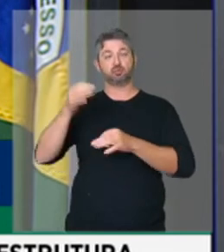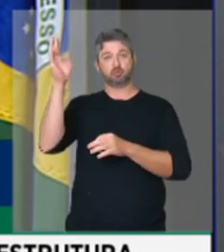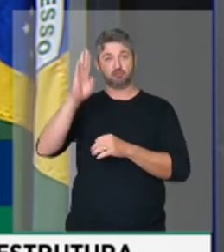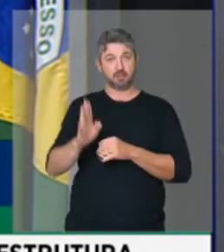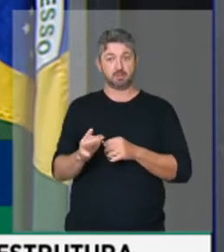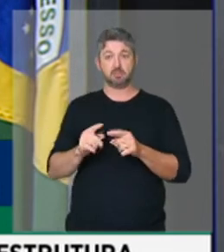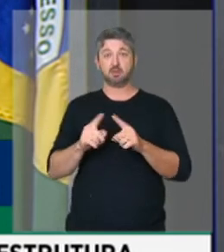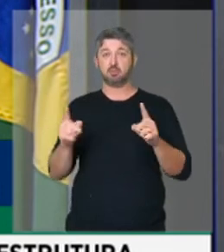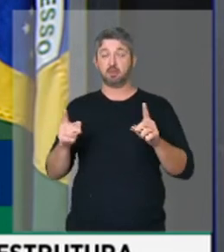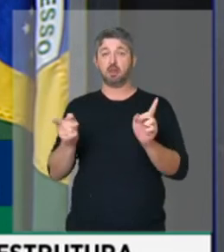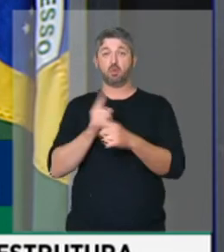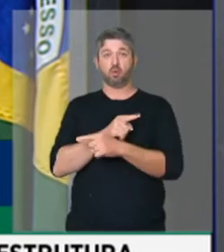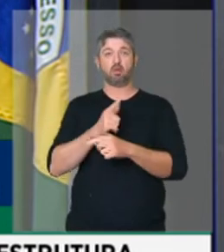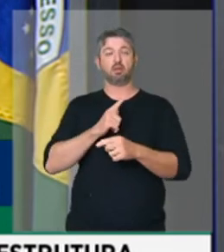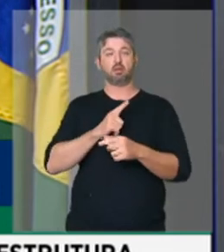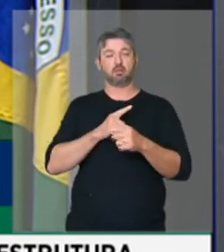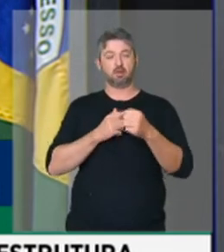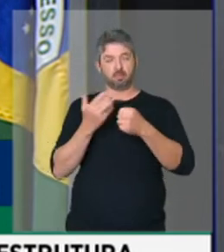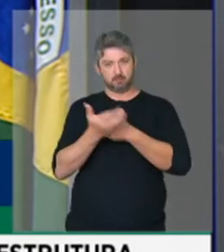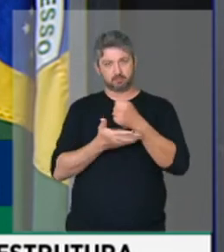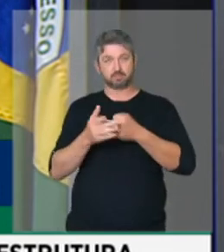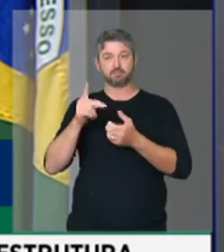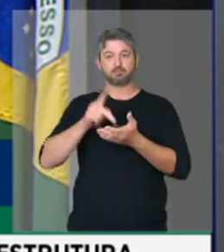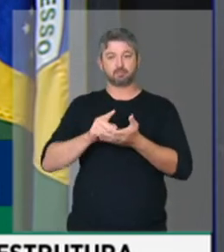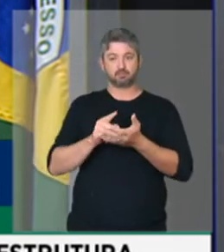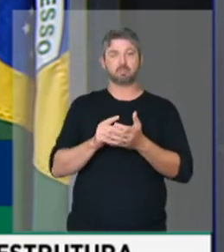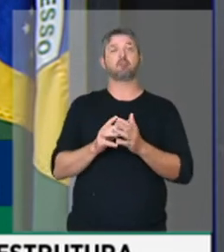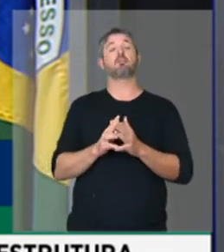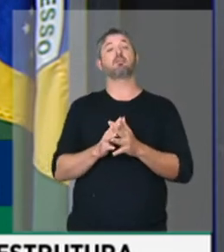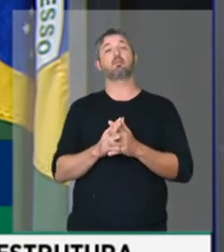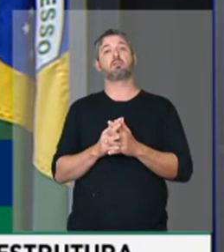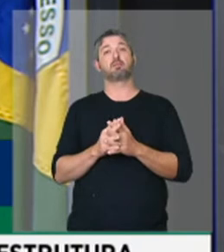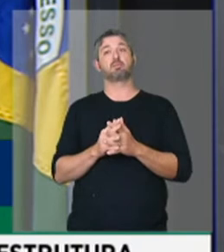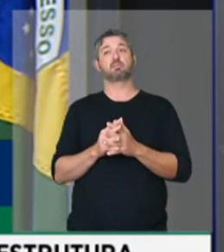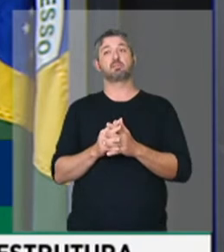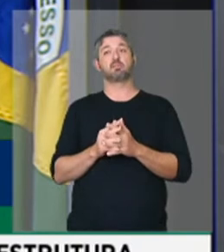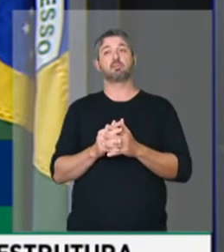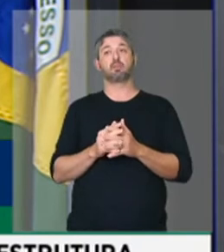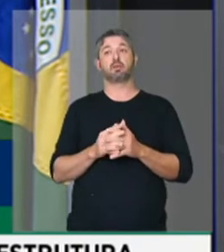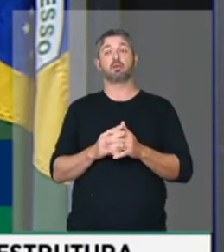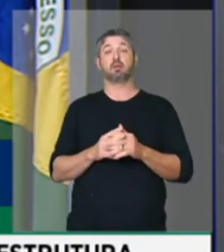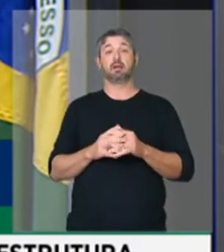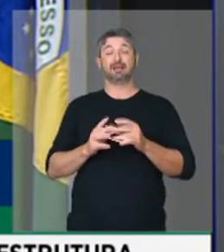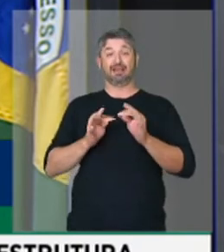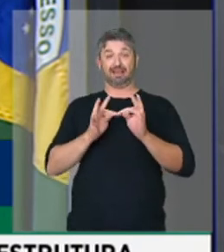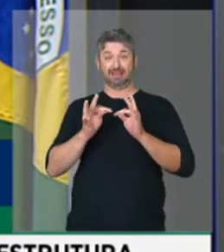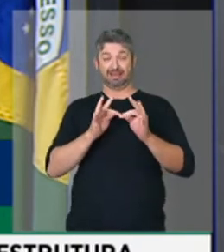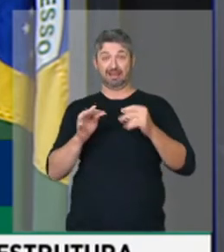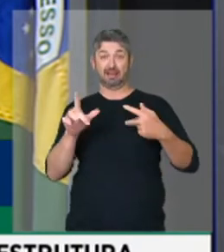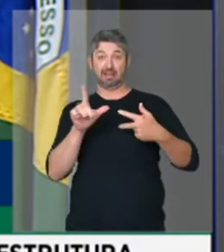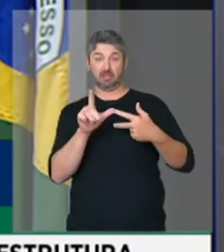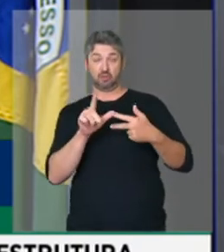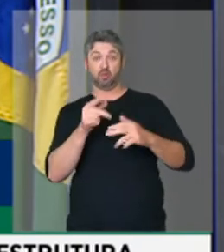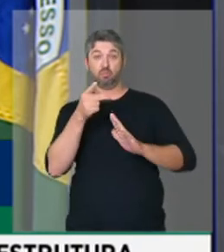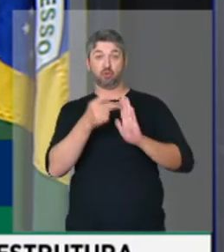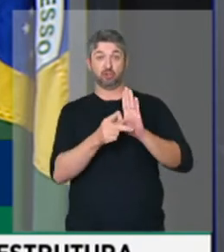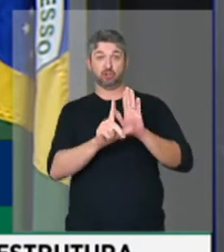Ao contrário, plenamente respaldada pelos dispositivos constitucionais. quanto à técnica legislativa, o projeto de